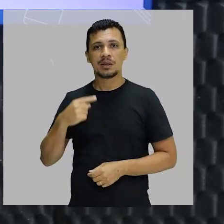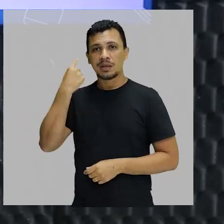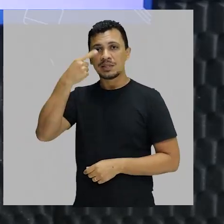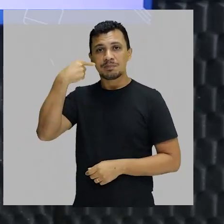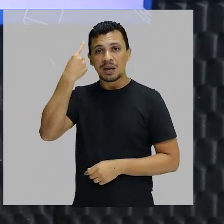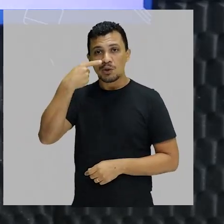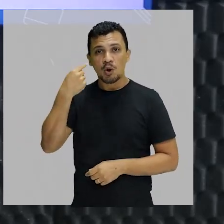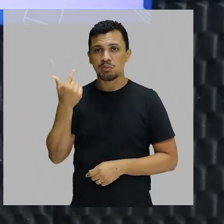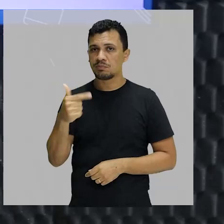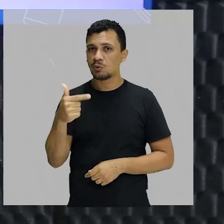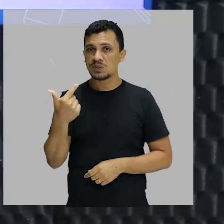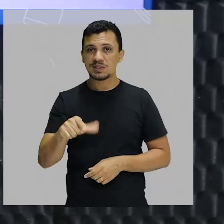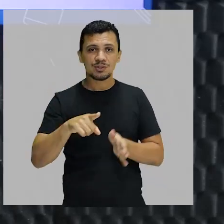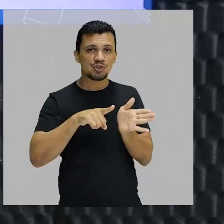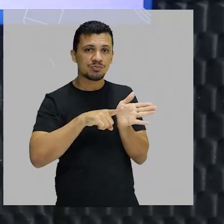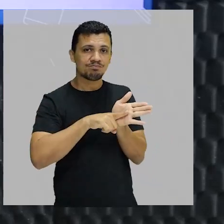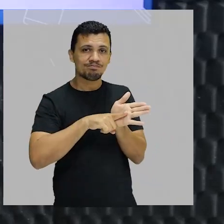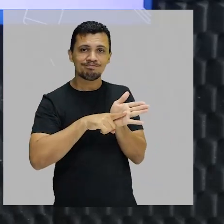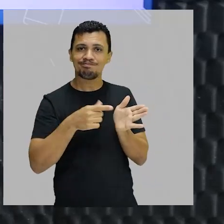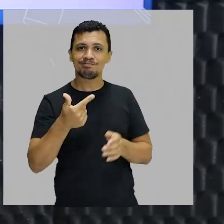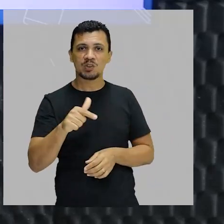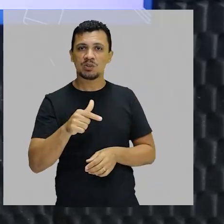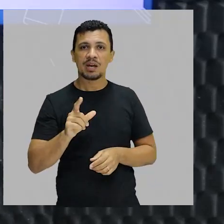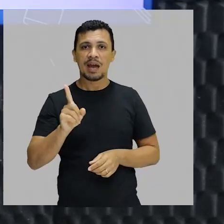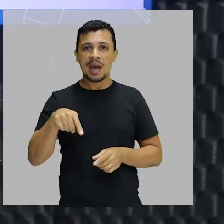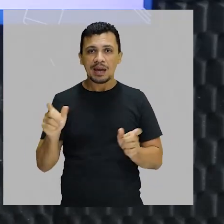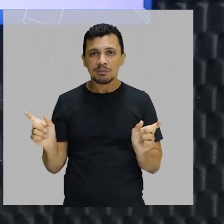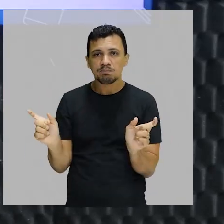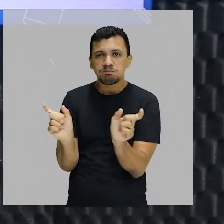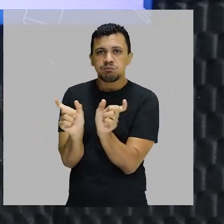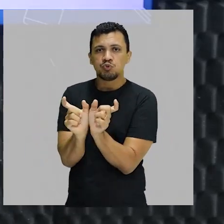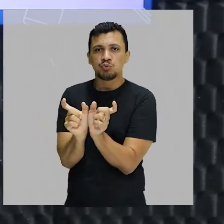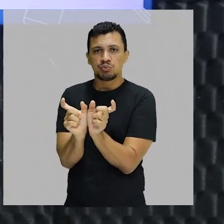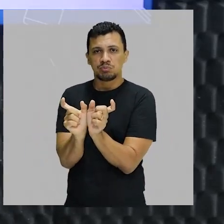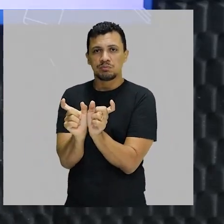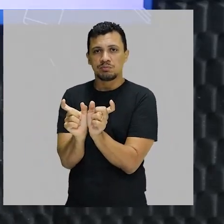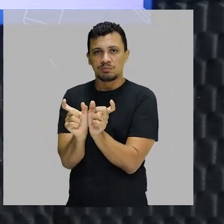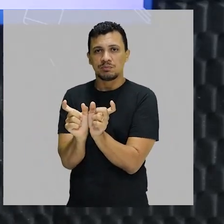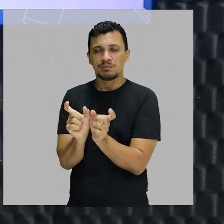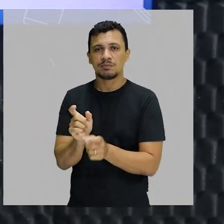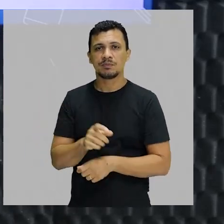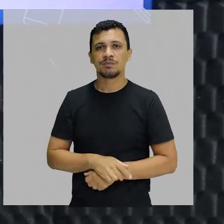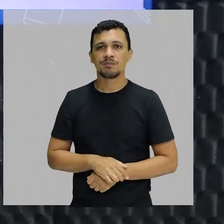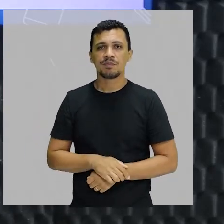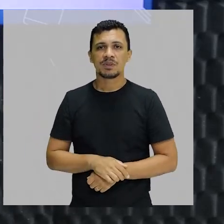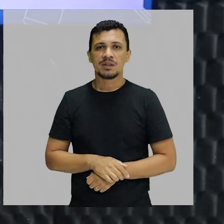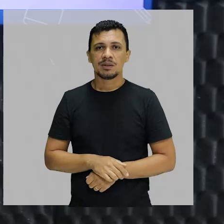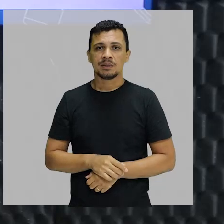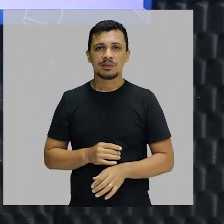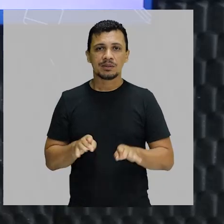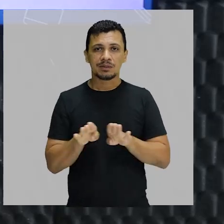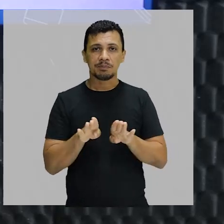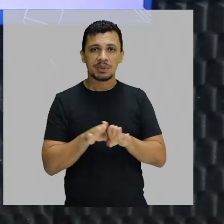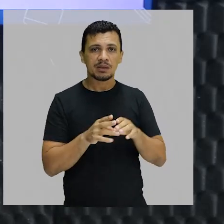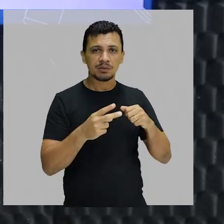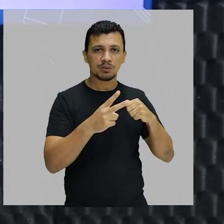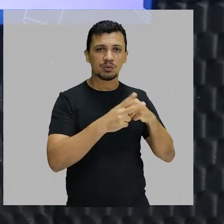o hífen. Então, tudo é junto. Não existe o hífen nem na questão do verbo,